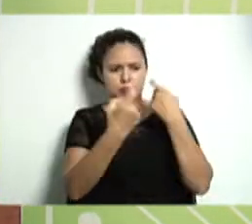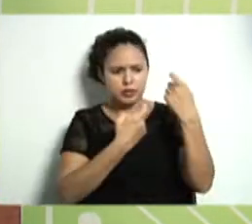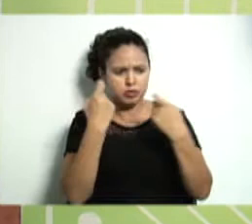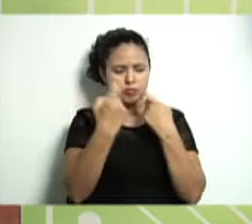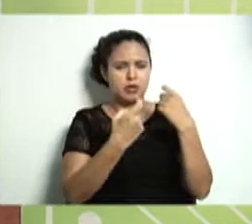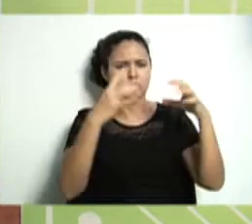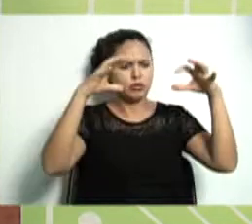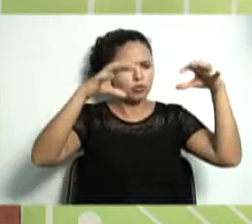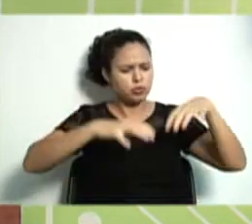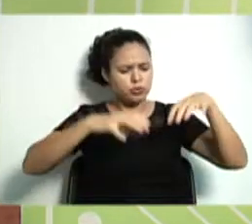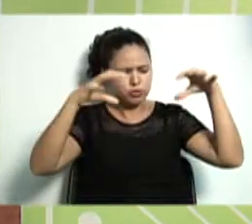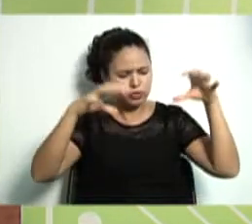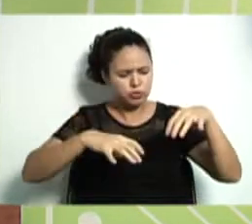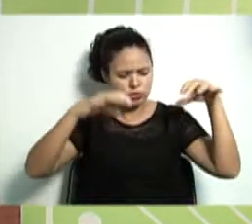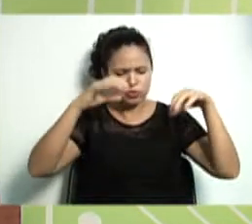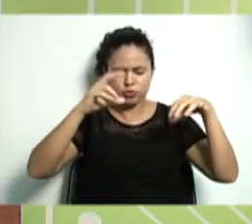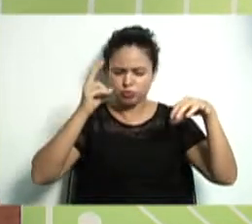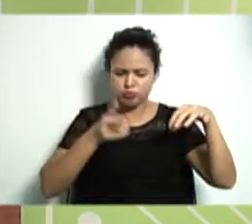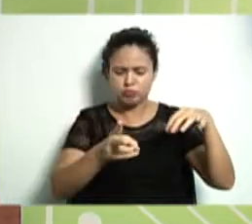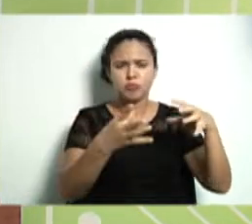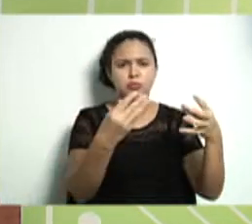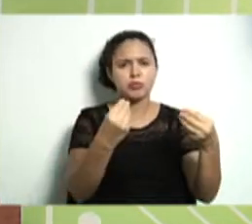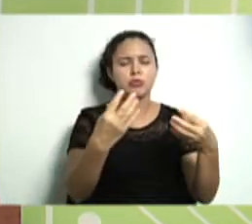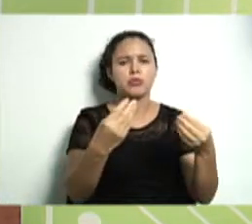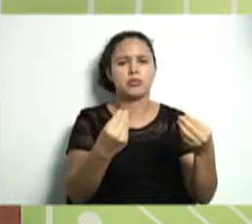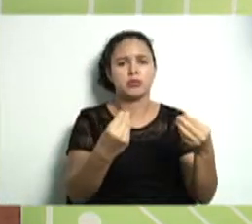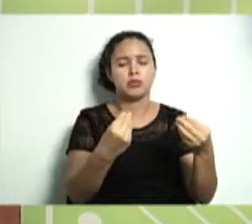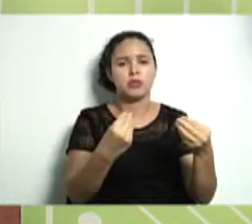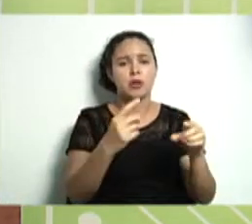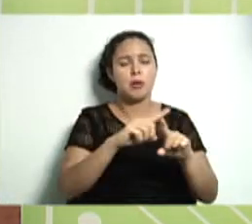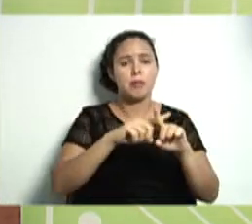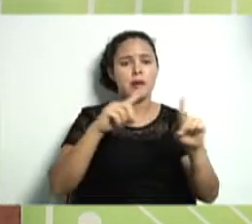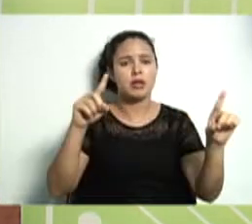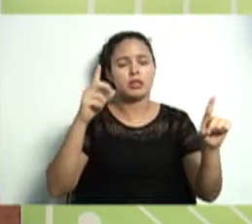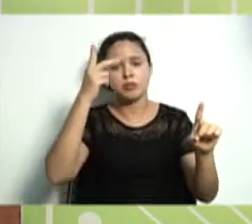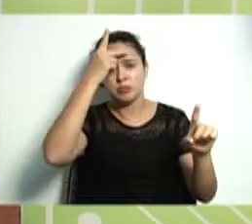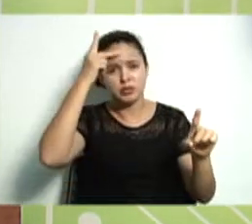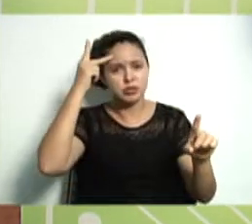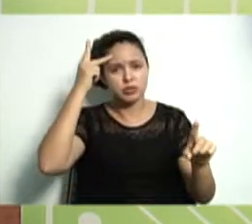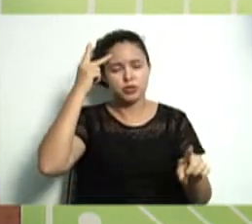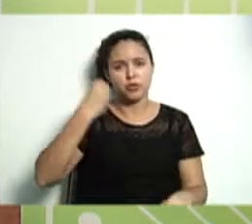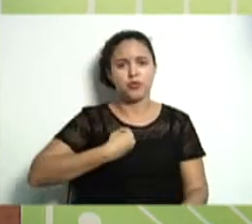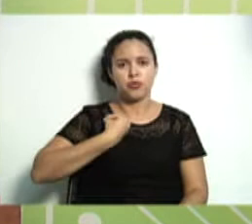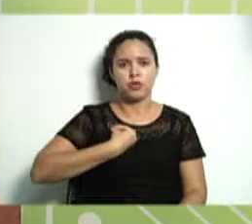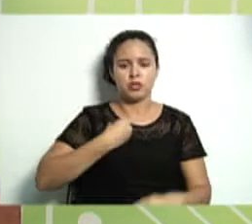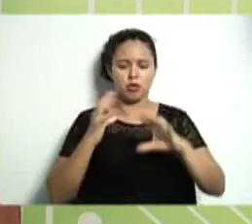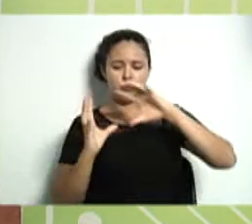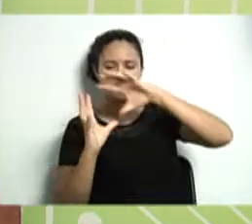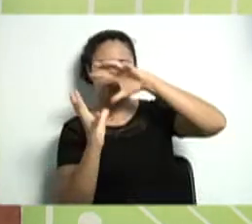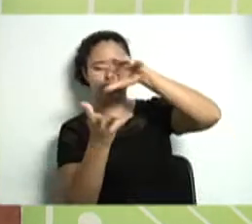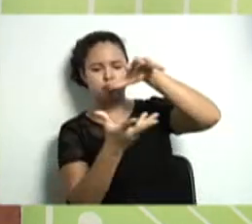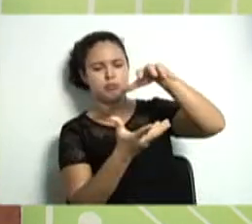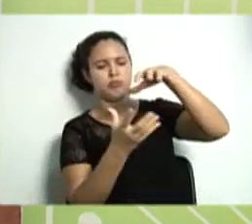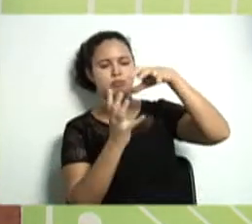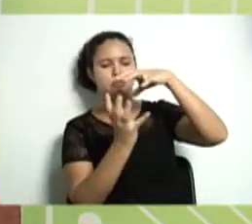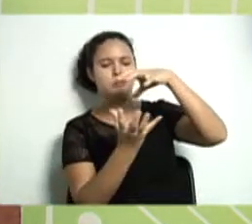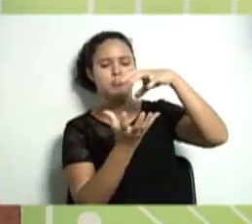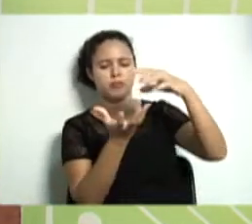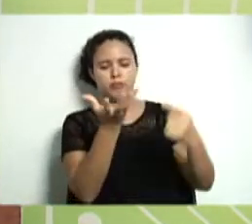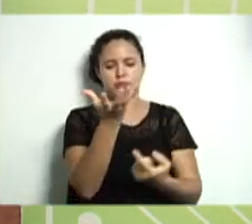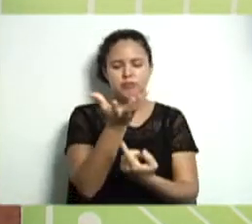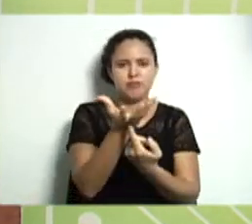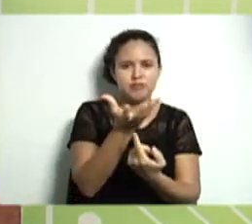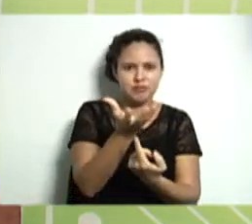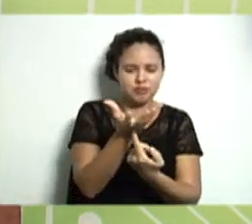porque chove. Mas as pessoas que moram lá no Polo Norte, elas têm outras necessidades. Elas não têm uma necessidade,